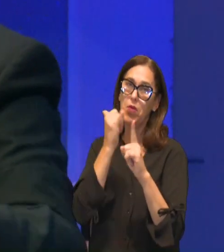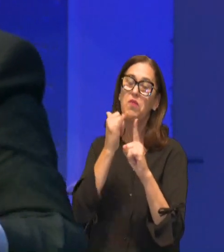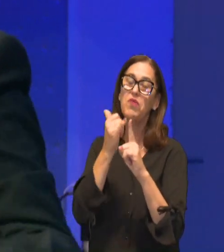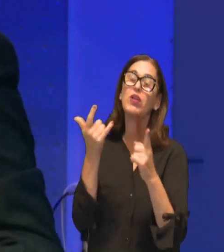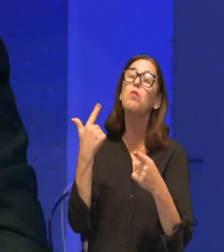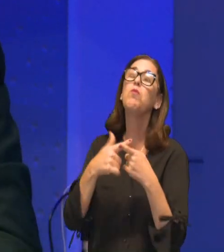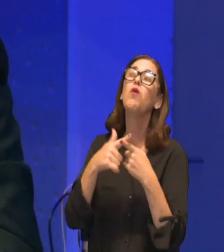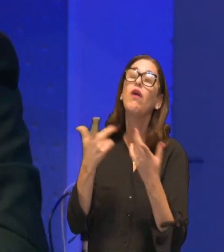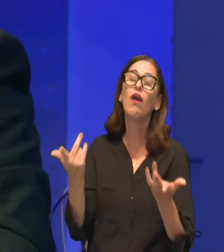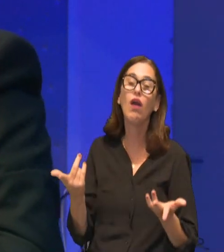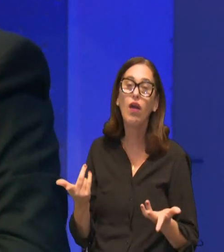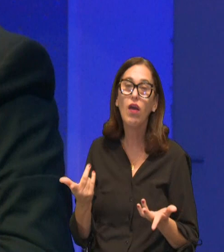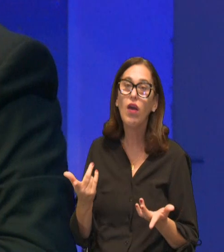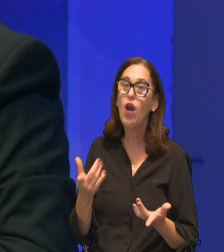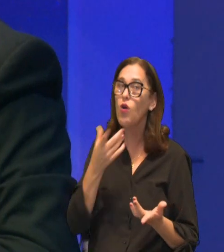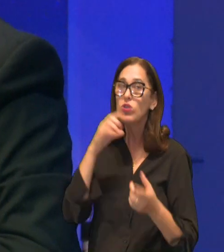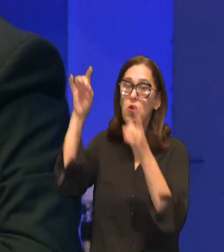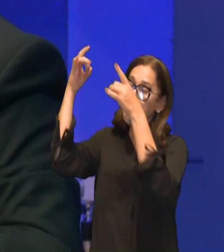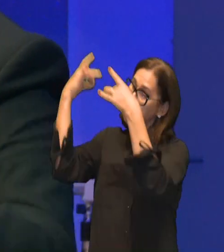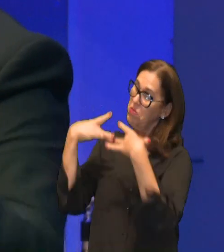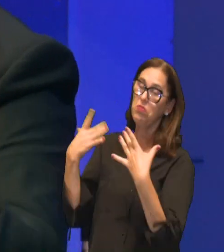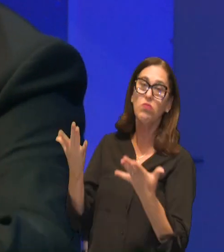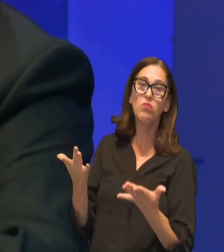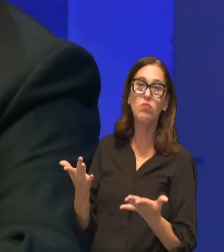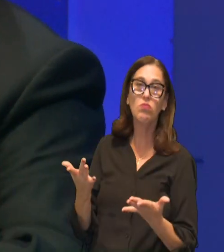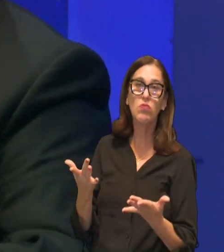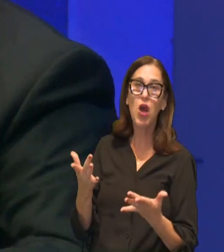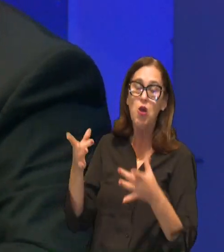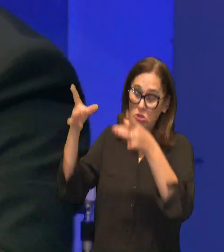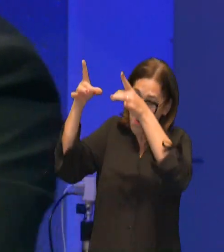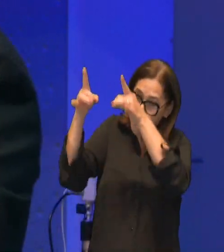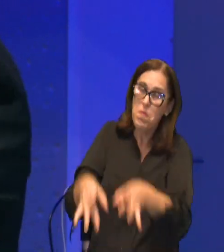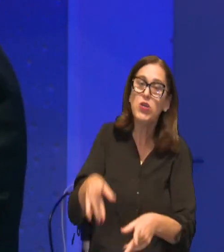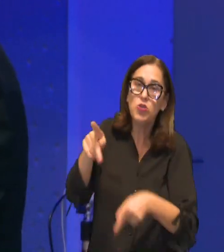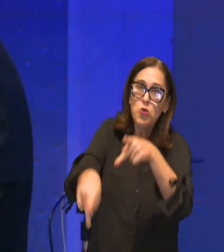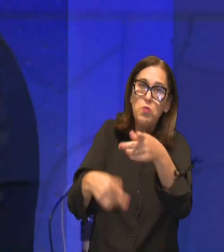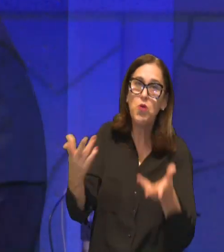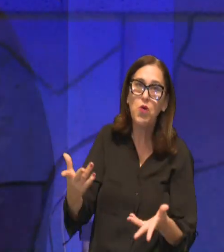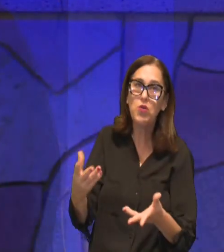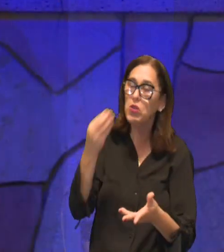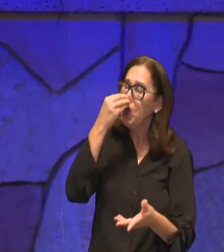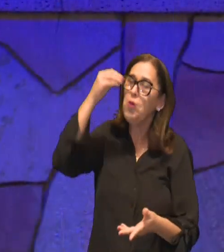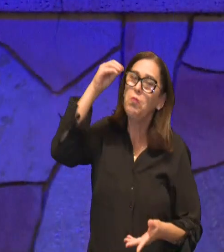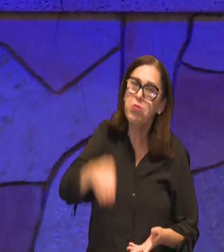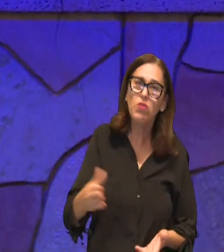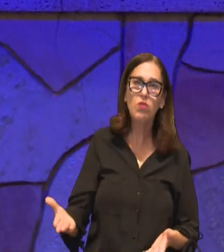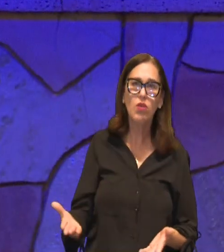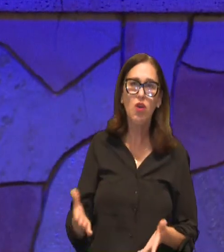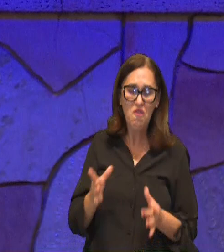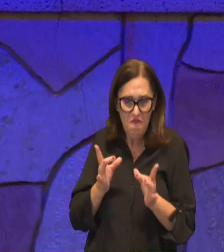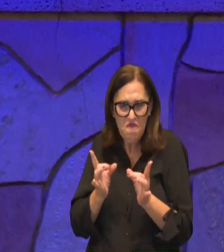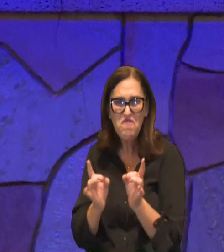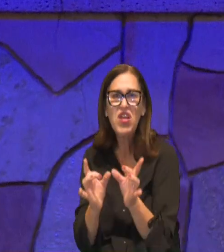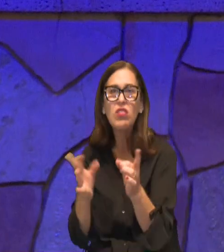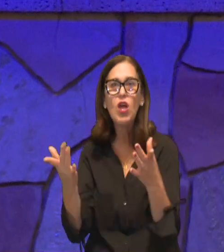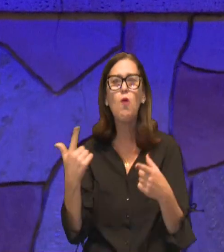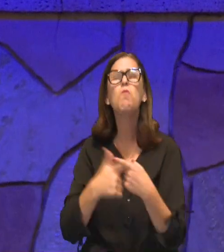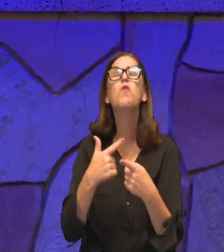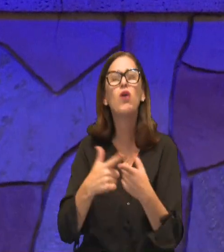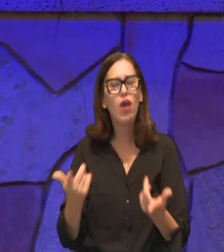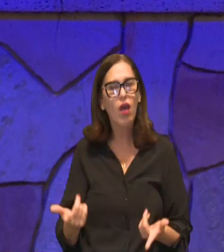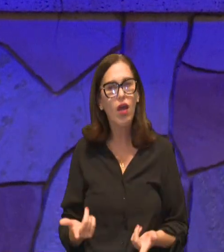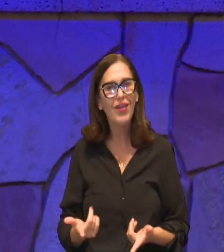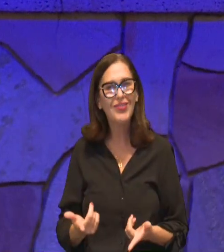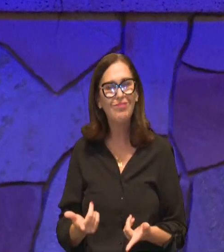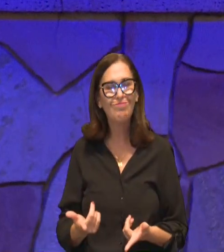que o Senhor nos desamparou? O Senhor nos abandonou, o Senhor nos deixou, o Senhor nos vendeu. Meus